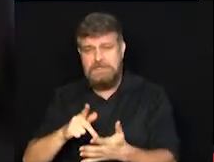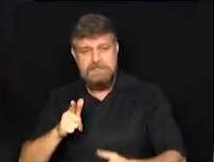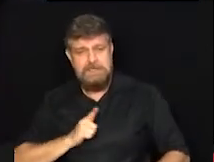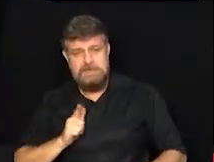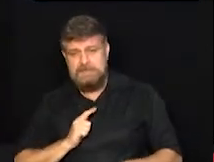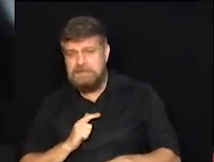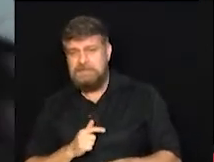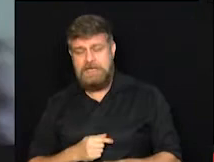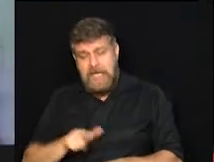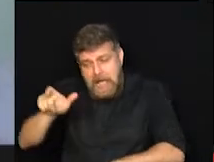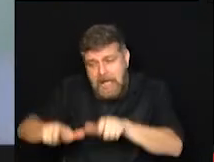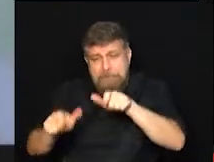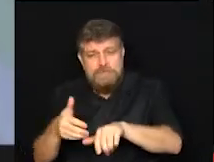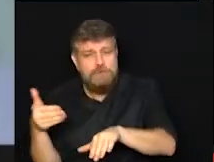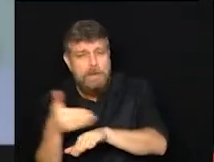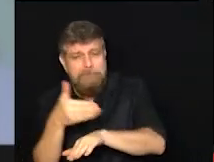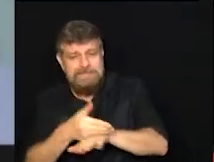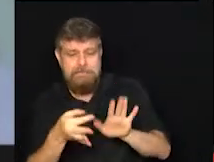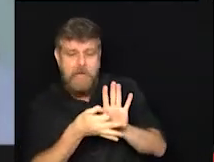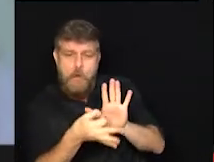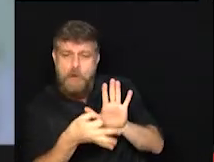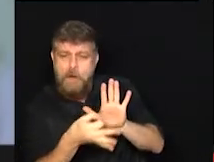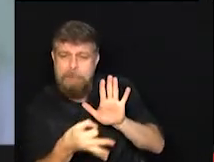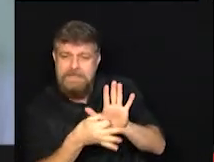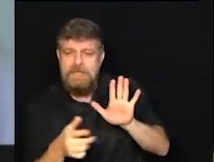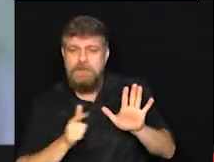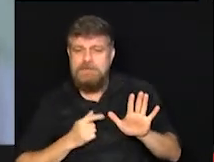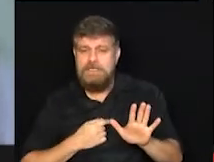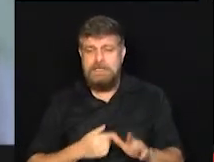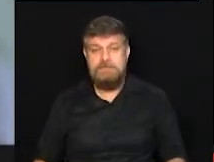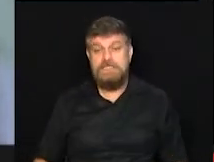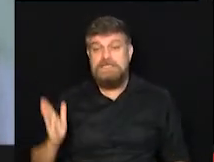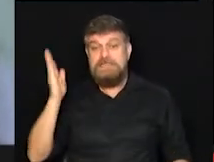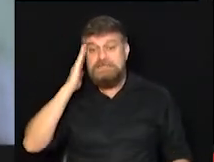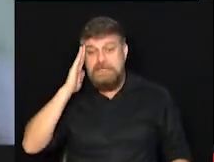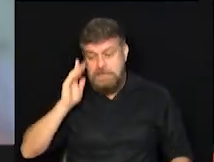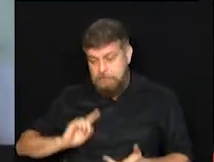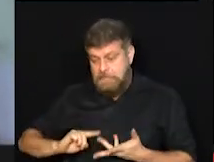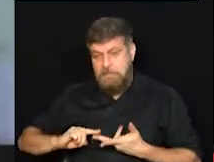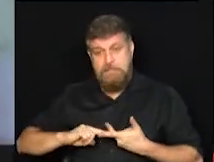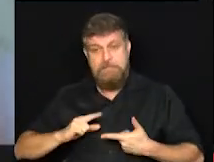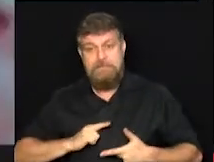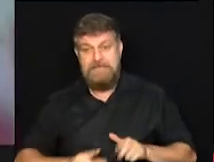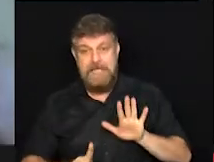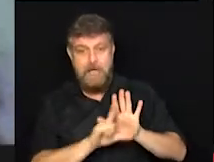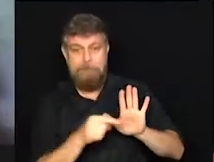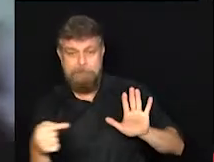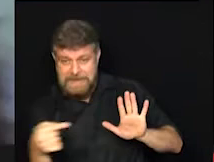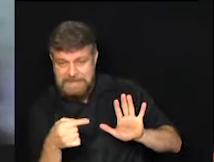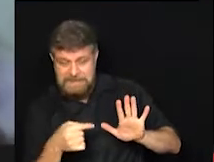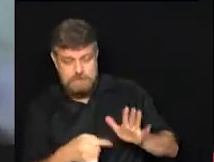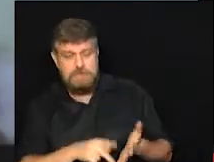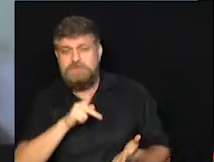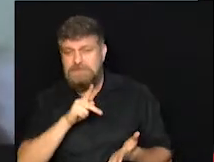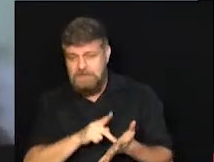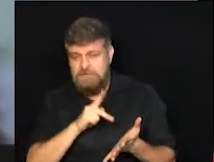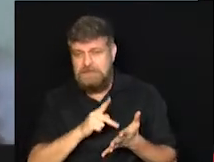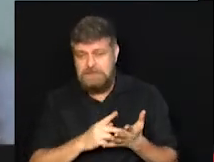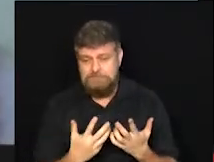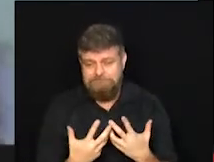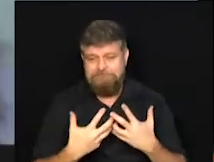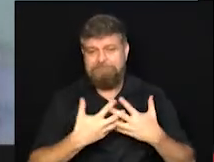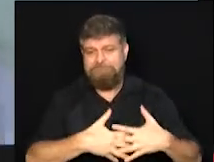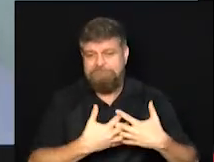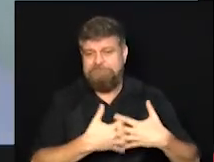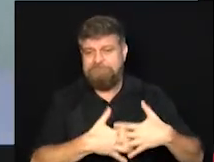participação das pessoas que estão assistindo, para que possam opinar, para que nós saiamos com uma lei que, de fato, tenha